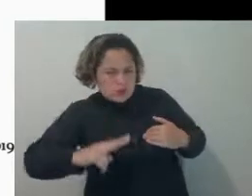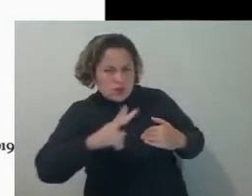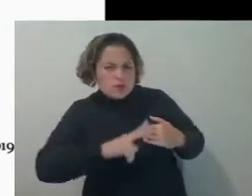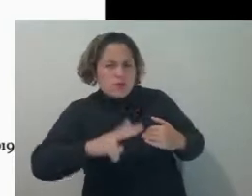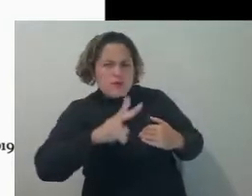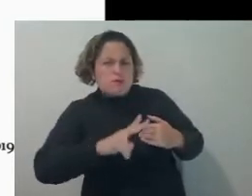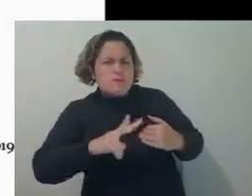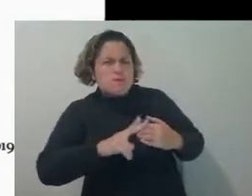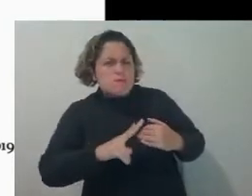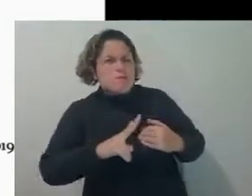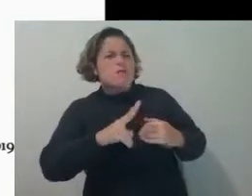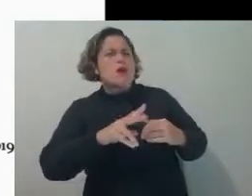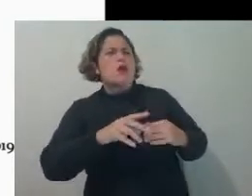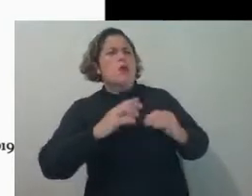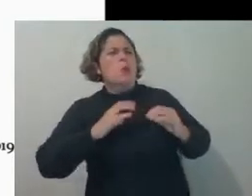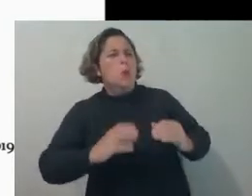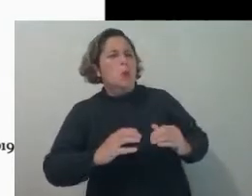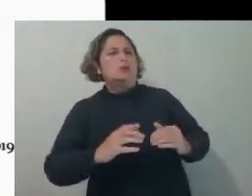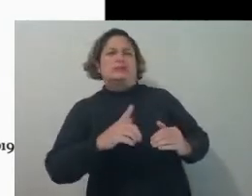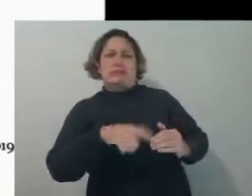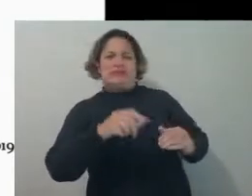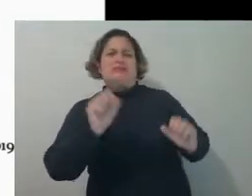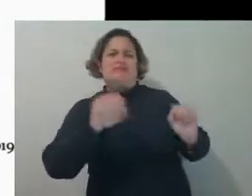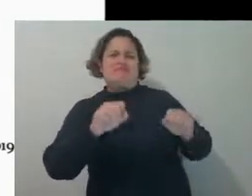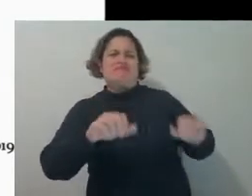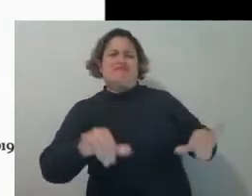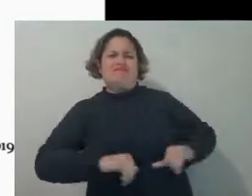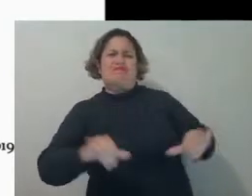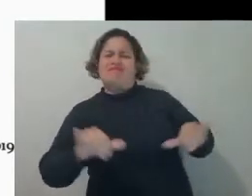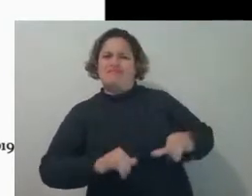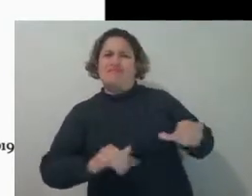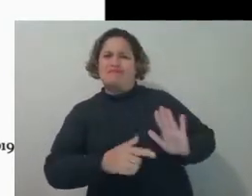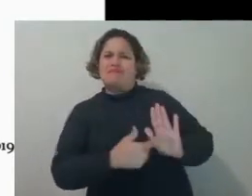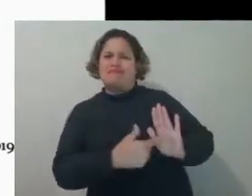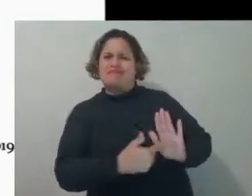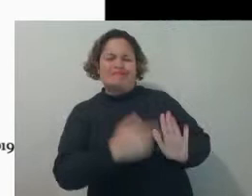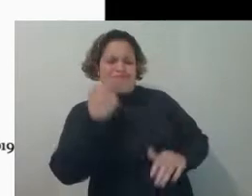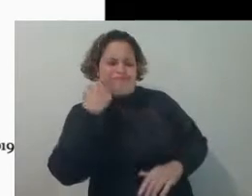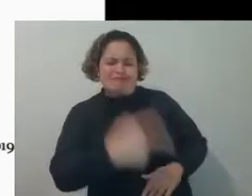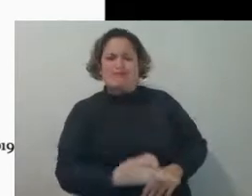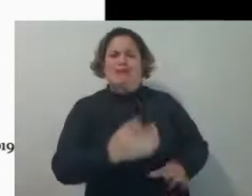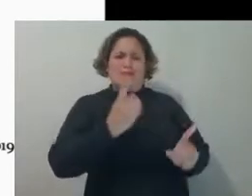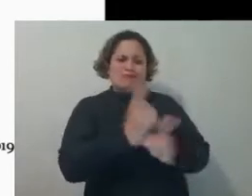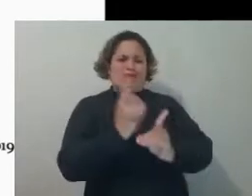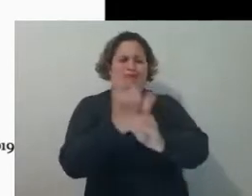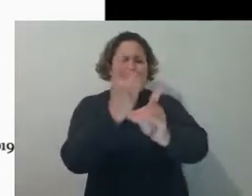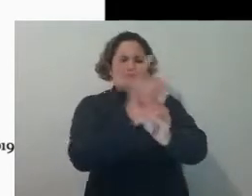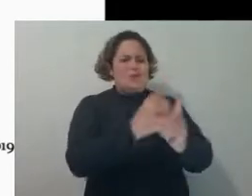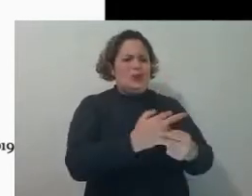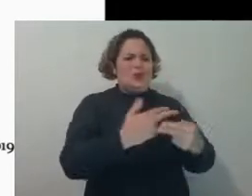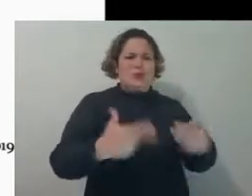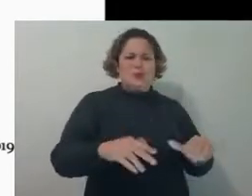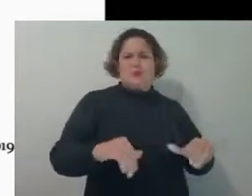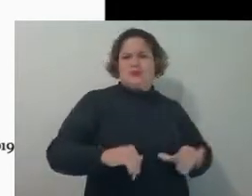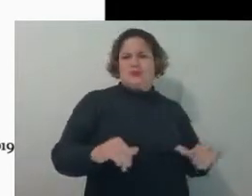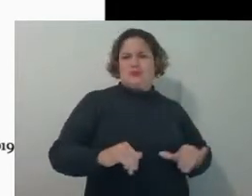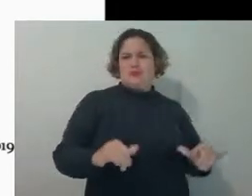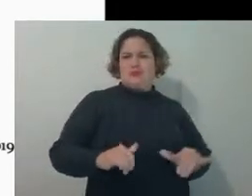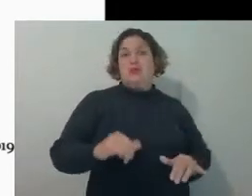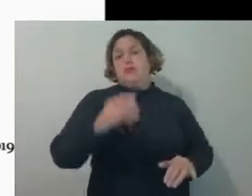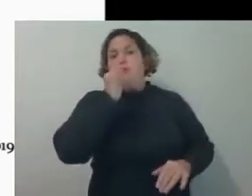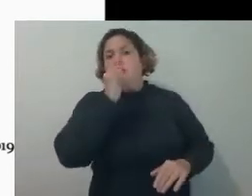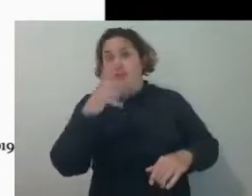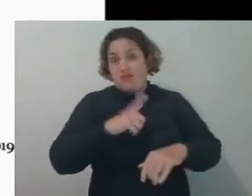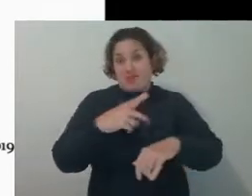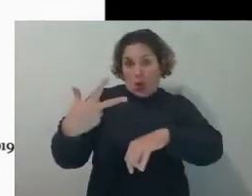né, sofrendo. Então, é avaliado pela observação direta do animal, né, se ele tem lesões, por